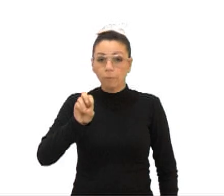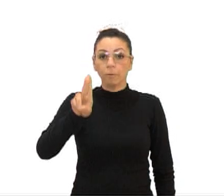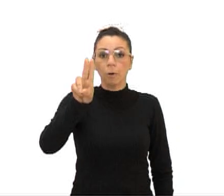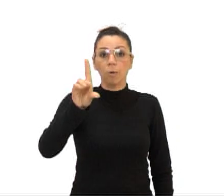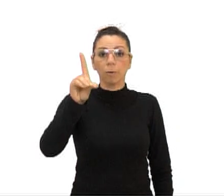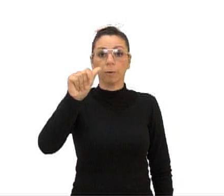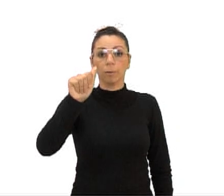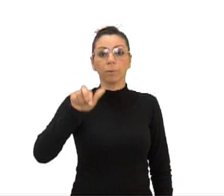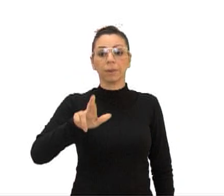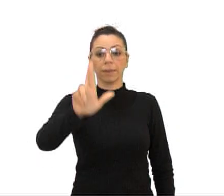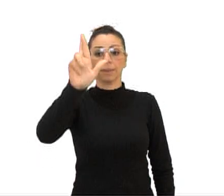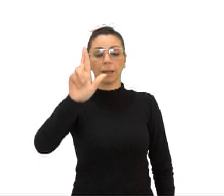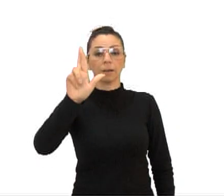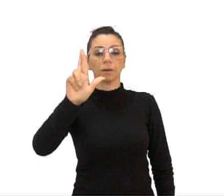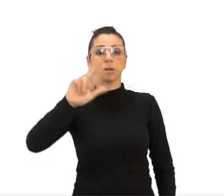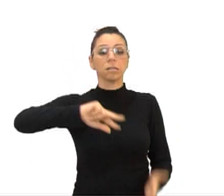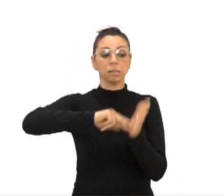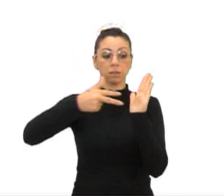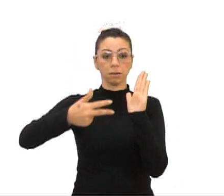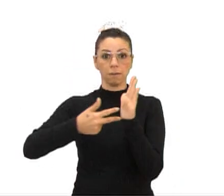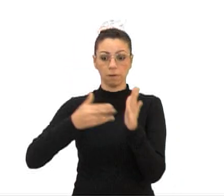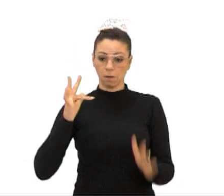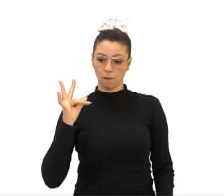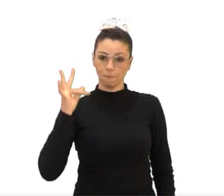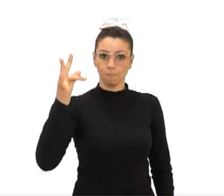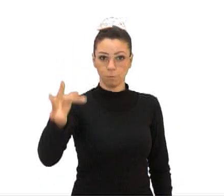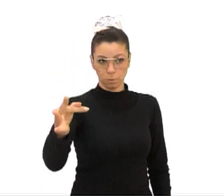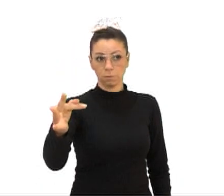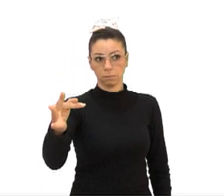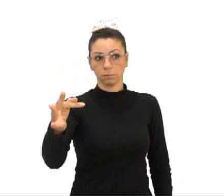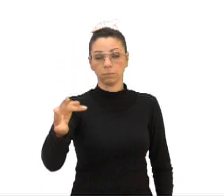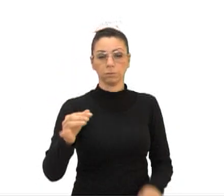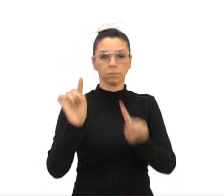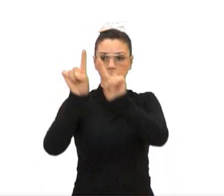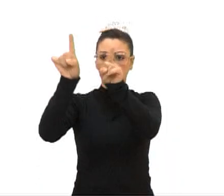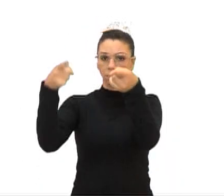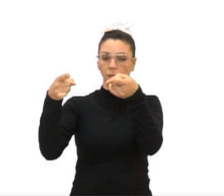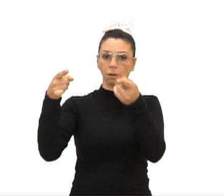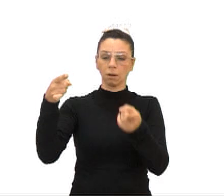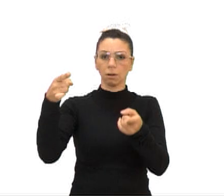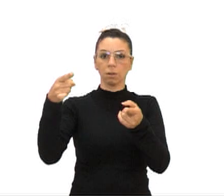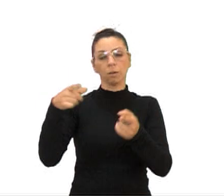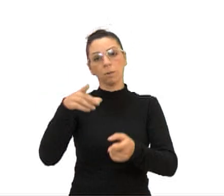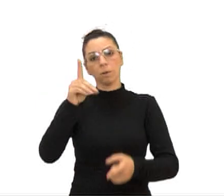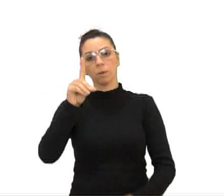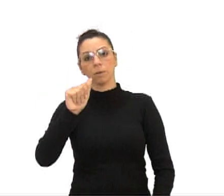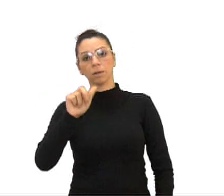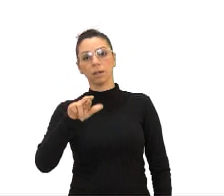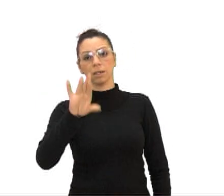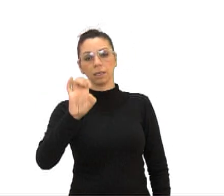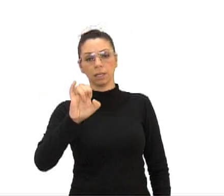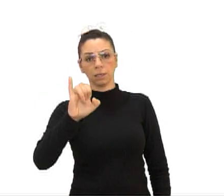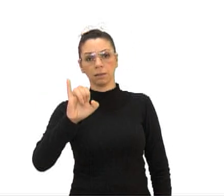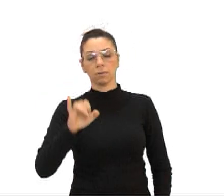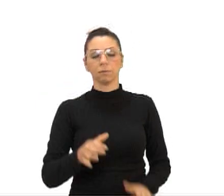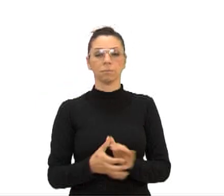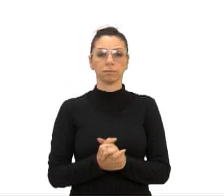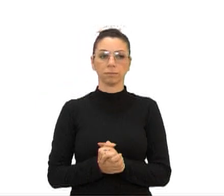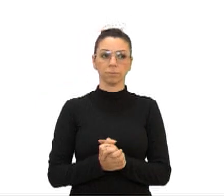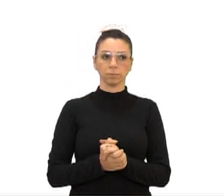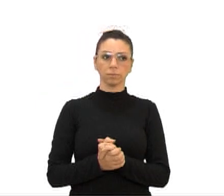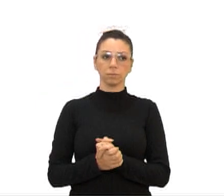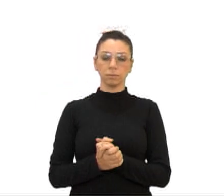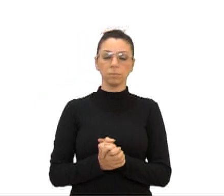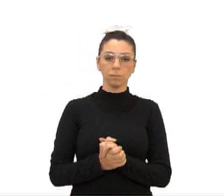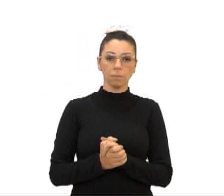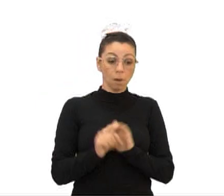vou dar, ele indica um futuro, certo? Coloquei aqui entre parênteses para vocês como que ficaria, o darei, se fosse no futuro. Exprime